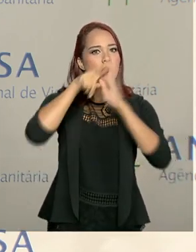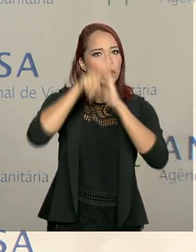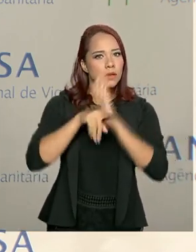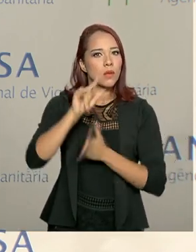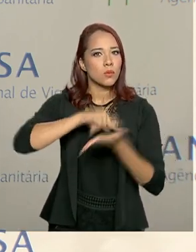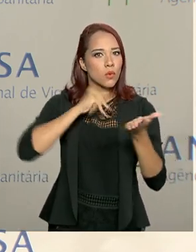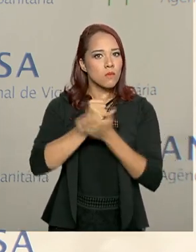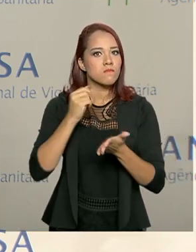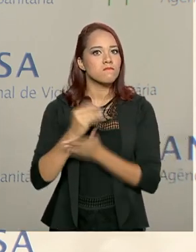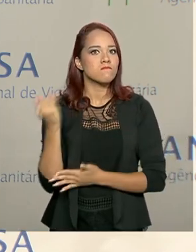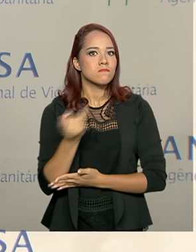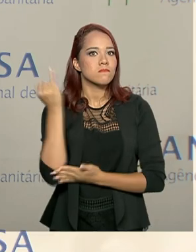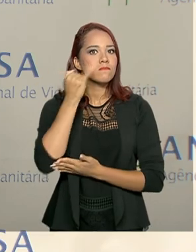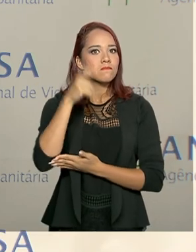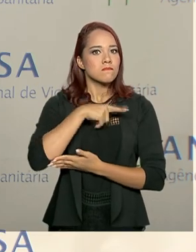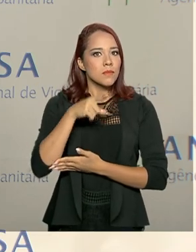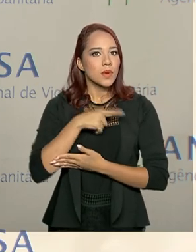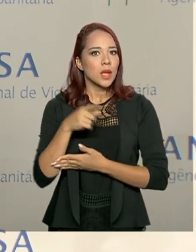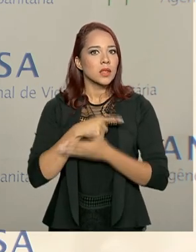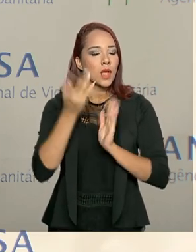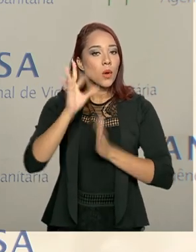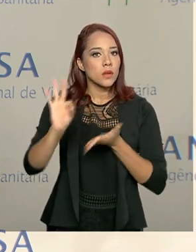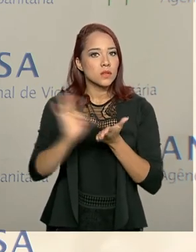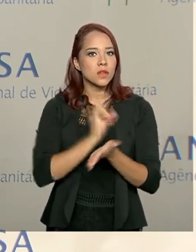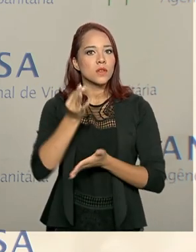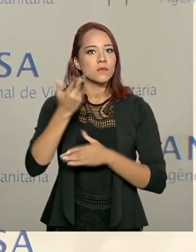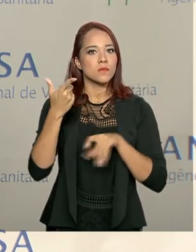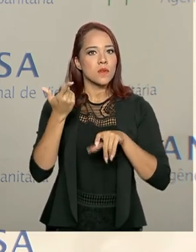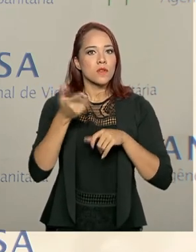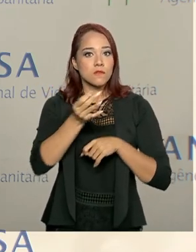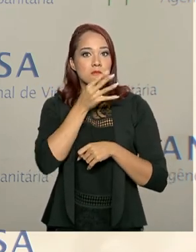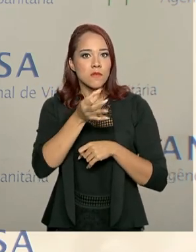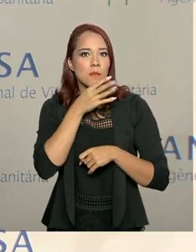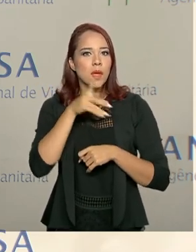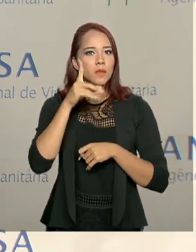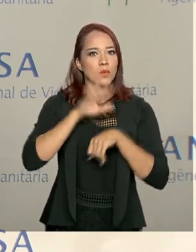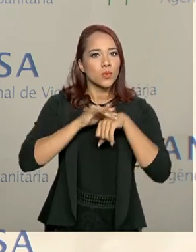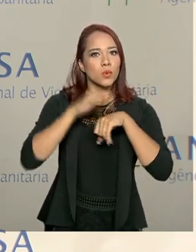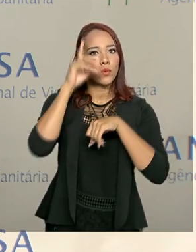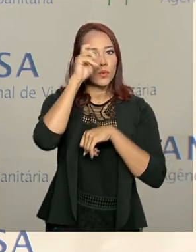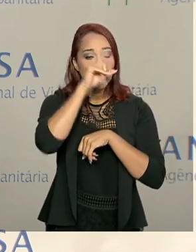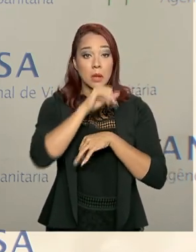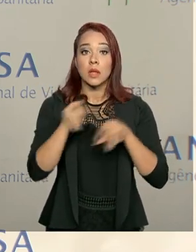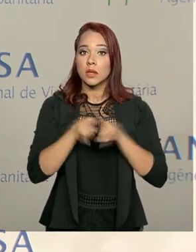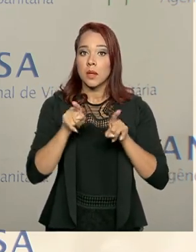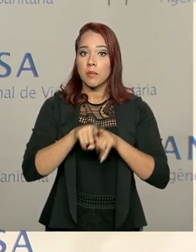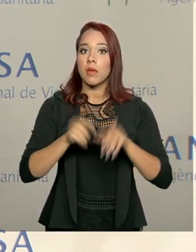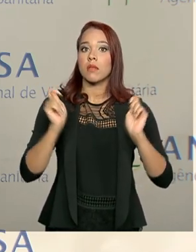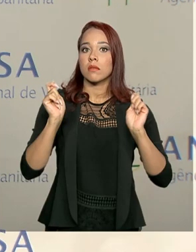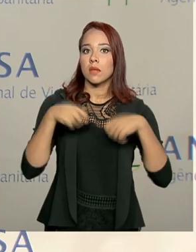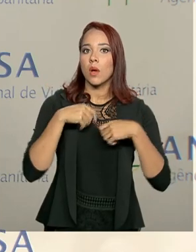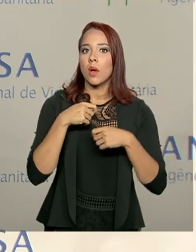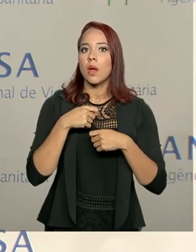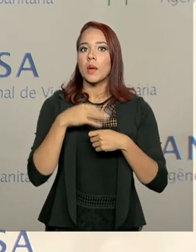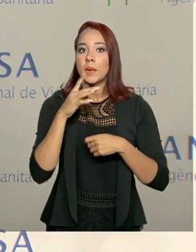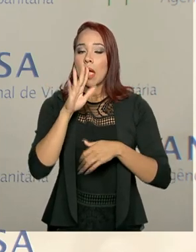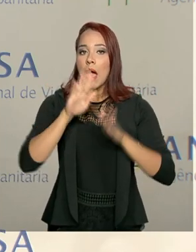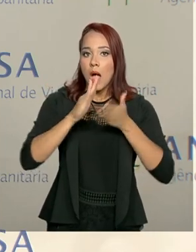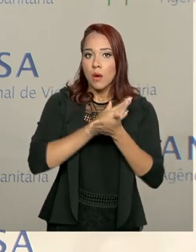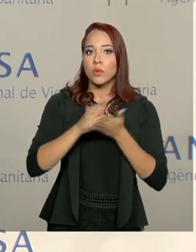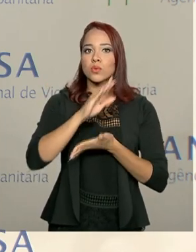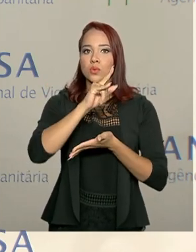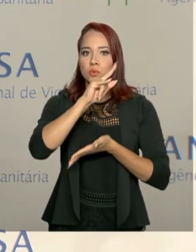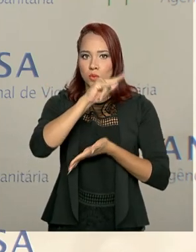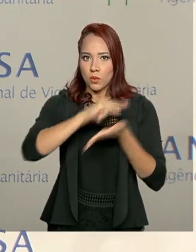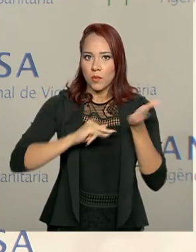documentos necessários para a concessão do registro desses medicamentos para doenças raras. E ela também permite que alguns documentos